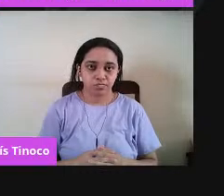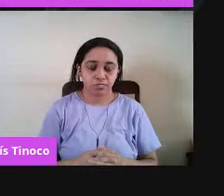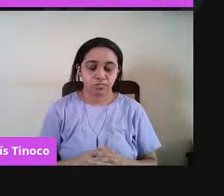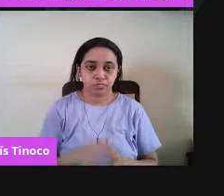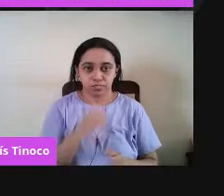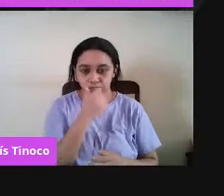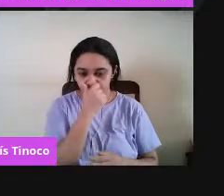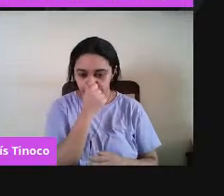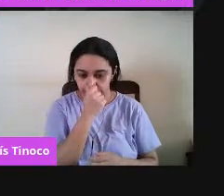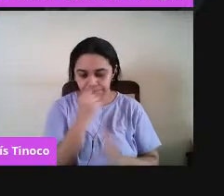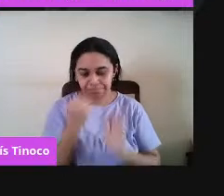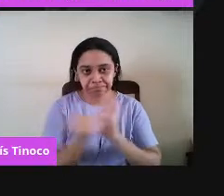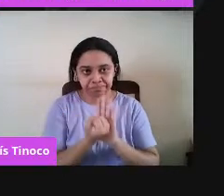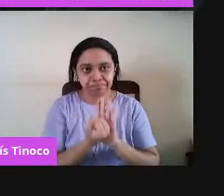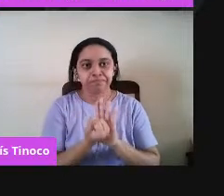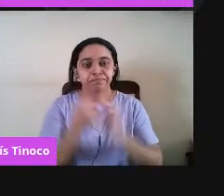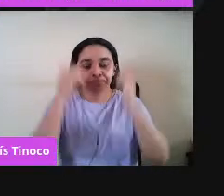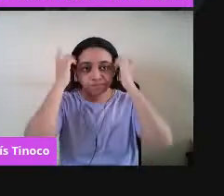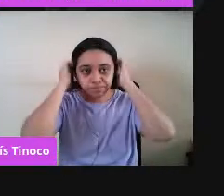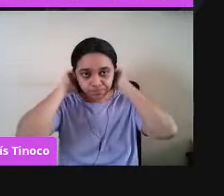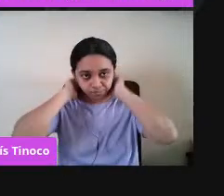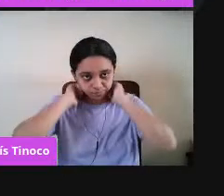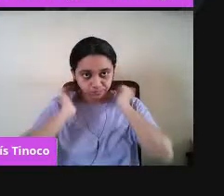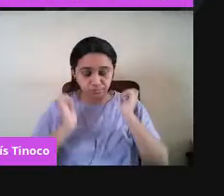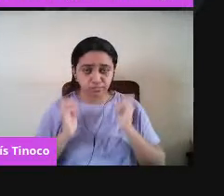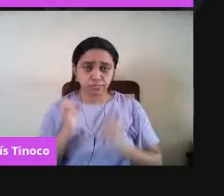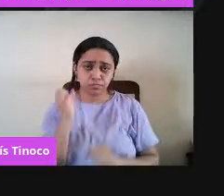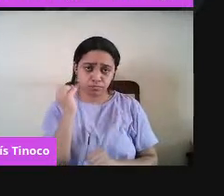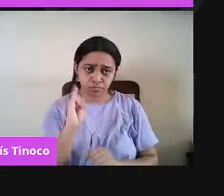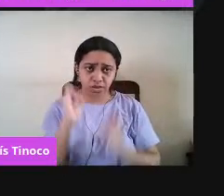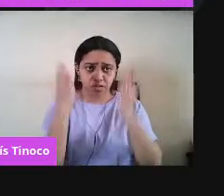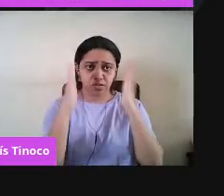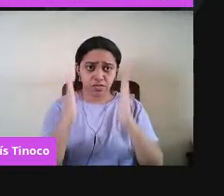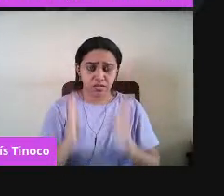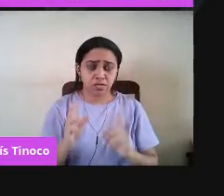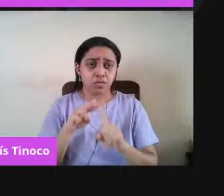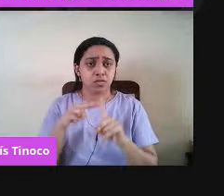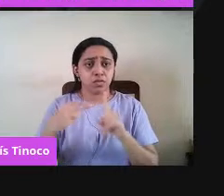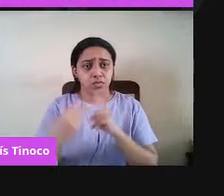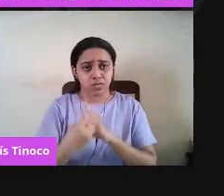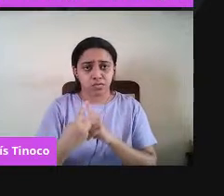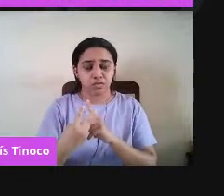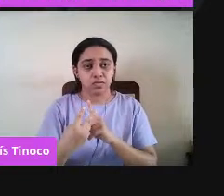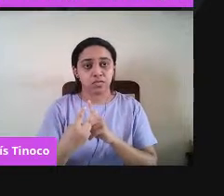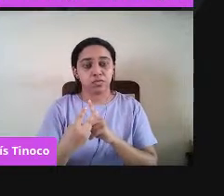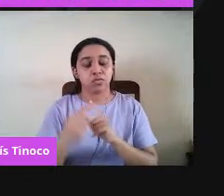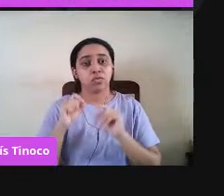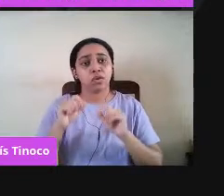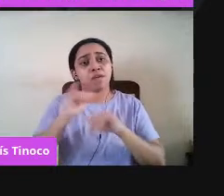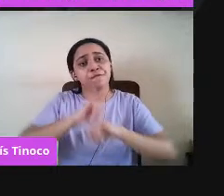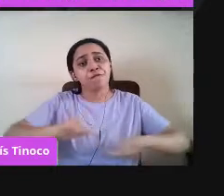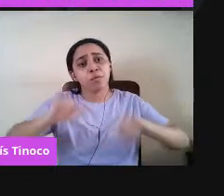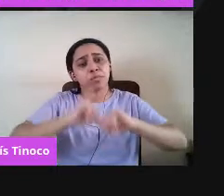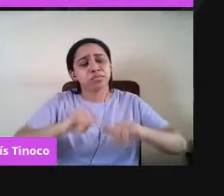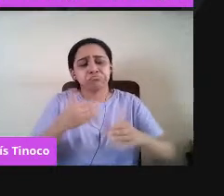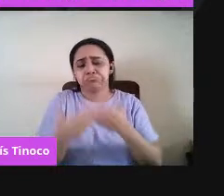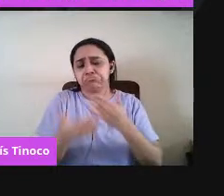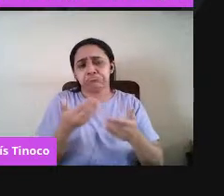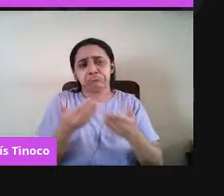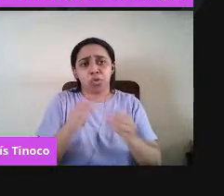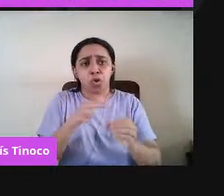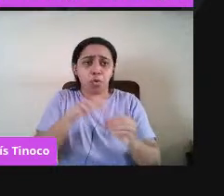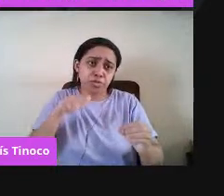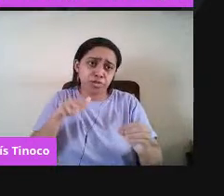E aí, assim, se analisar o ponto de vista é predicar informações sobre não importa que objeto de